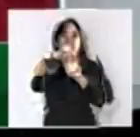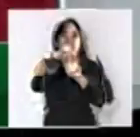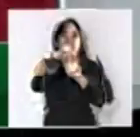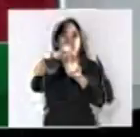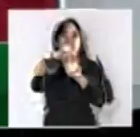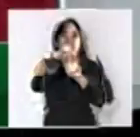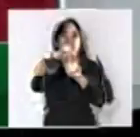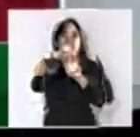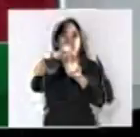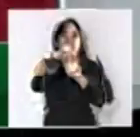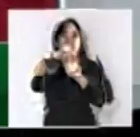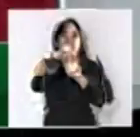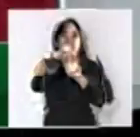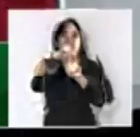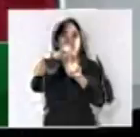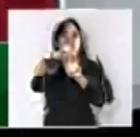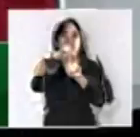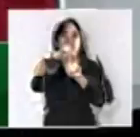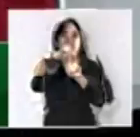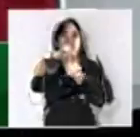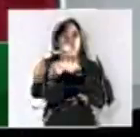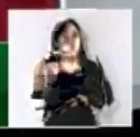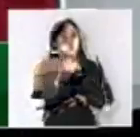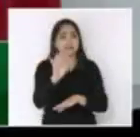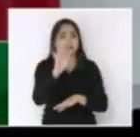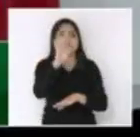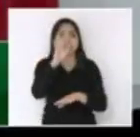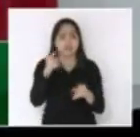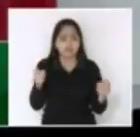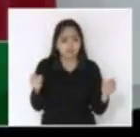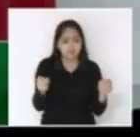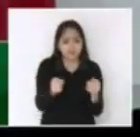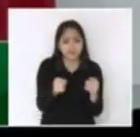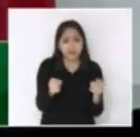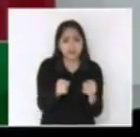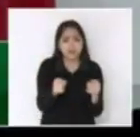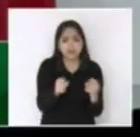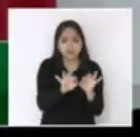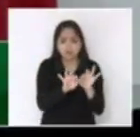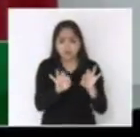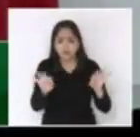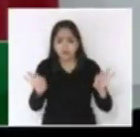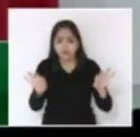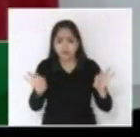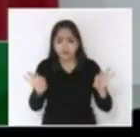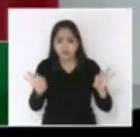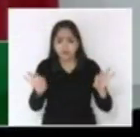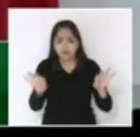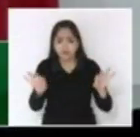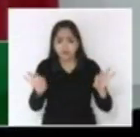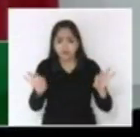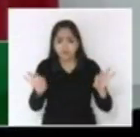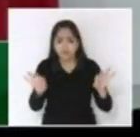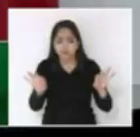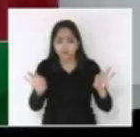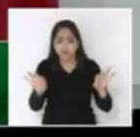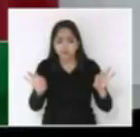de um pequeno percurso do direito de